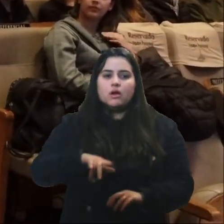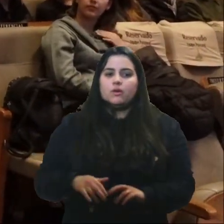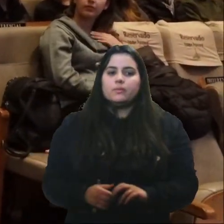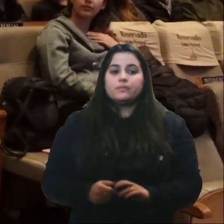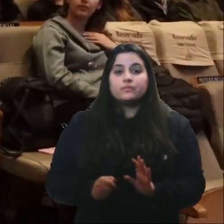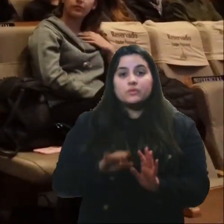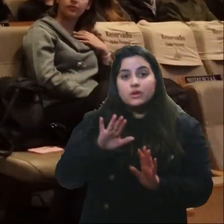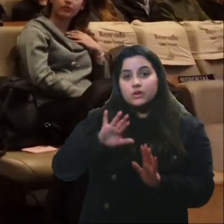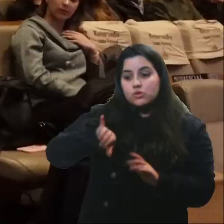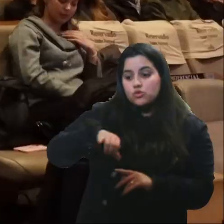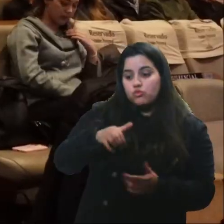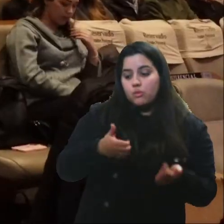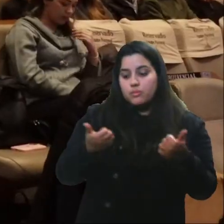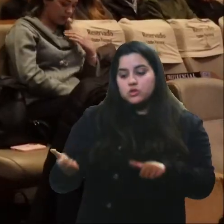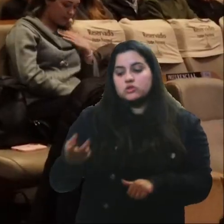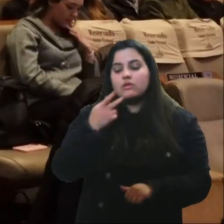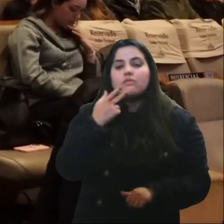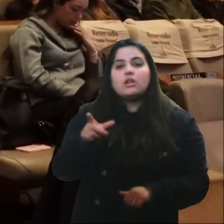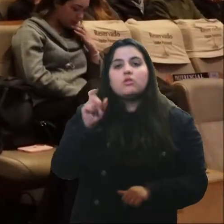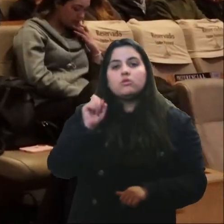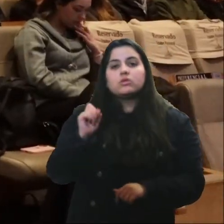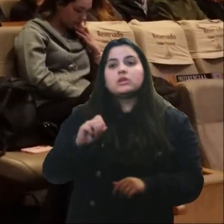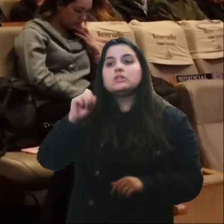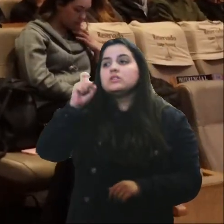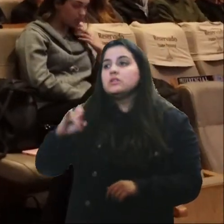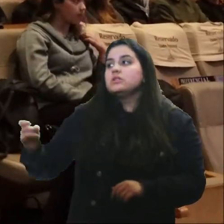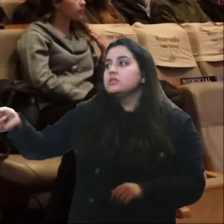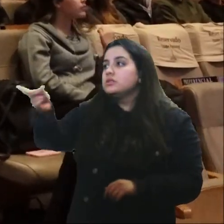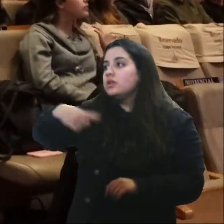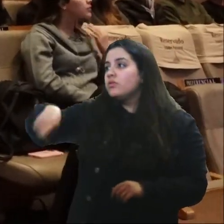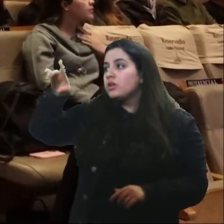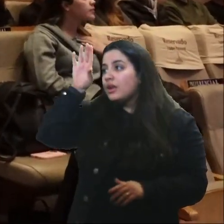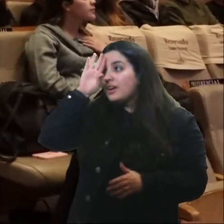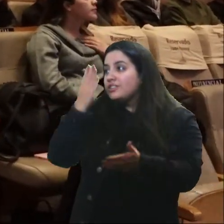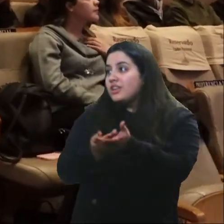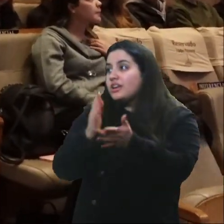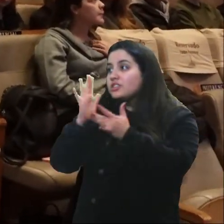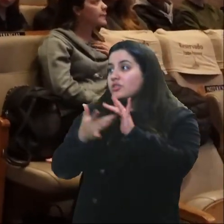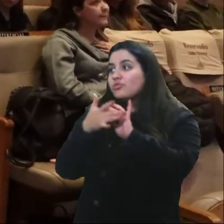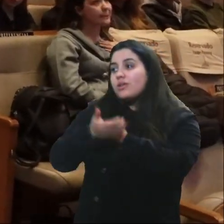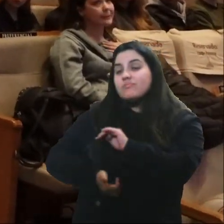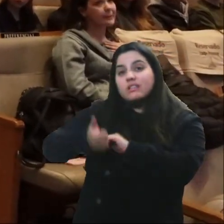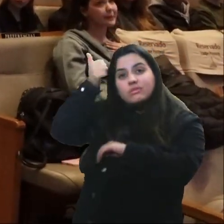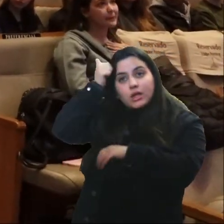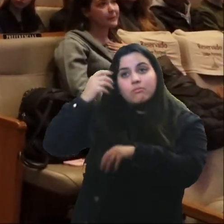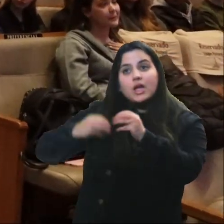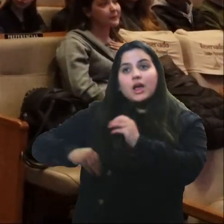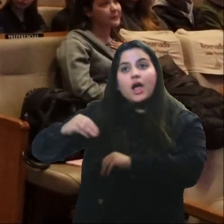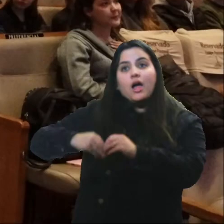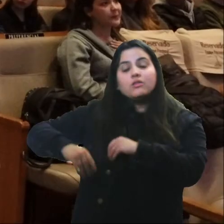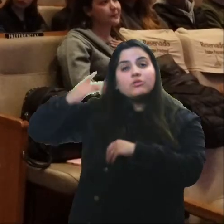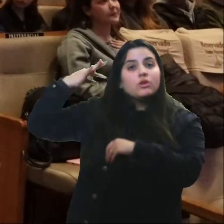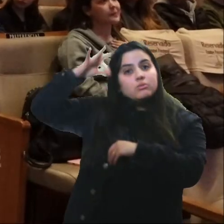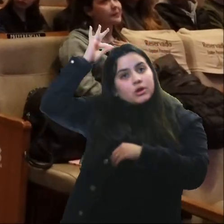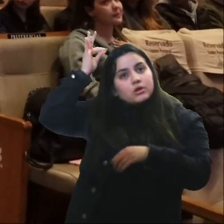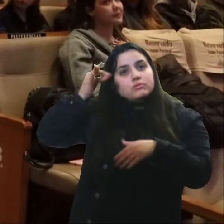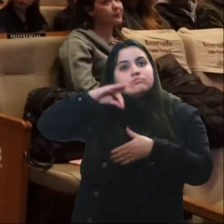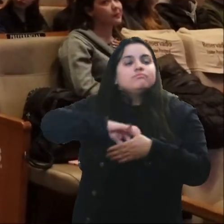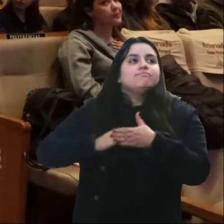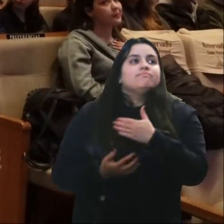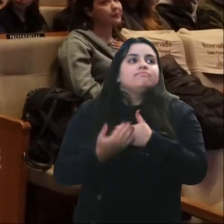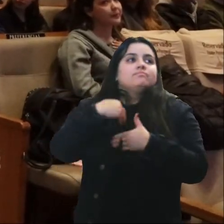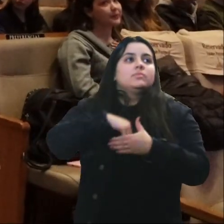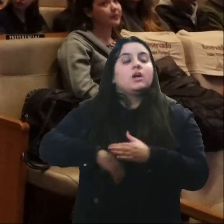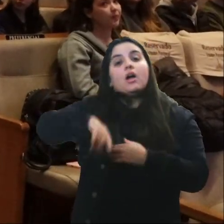João Batista disse, aquele que crer em Jesus, se arrepender dos seus pecados, o Espírito Santo se apossa dele, e a presença